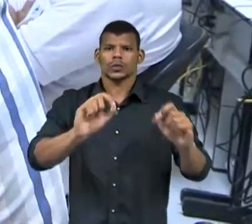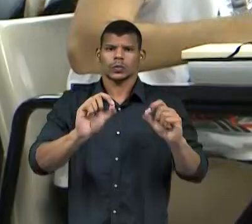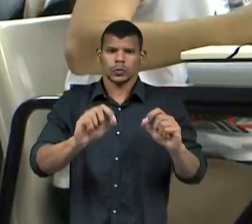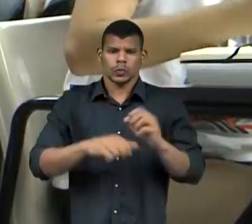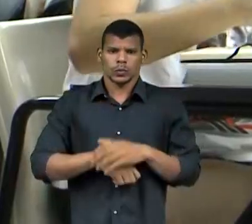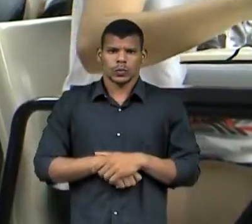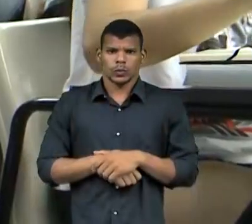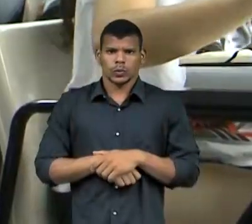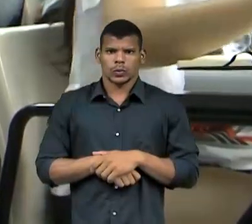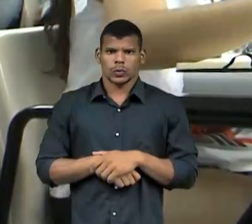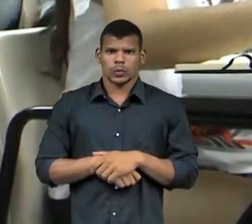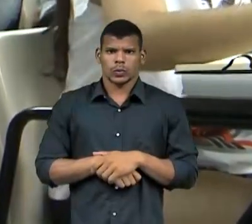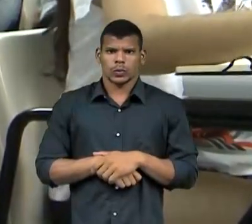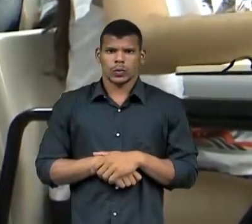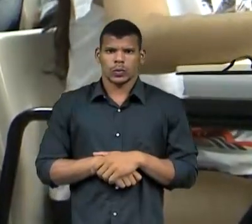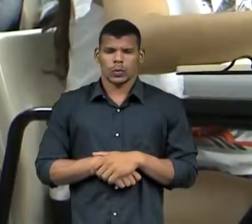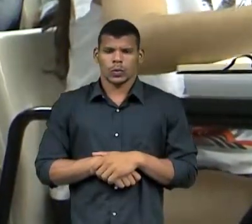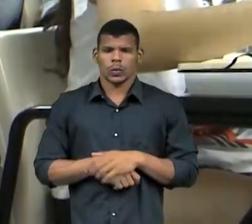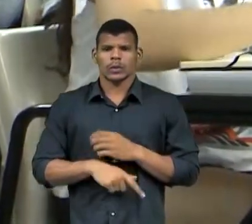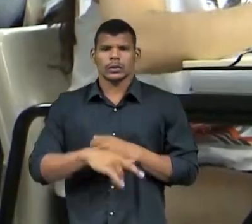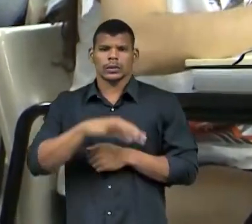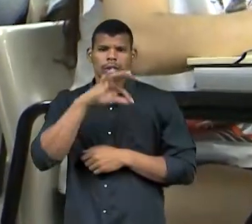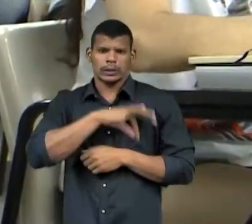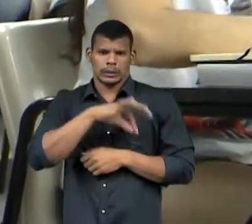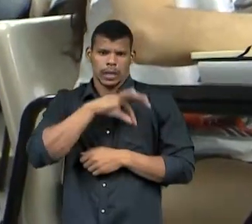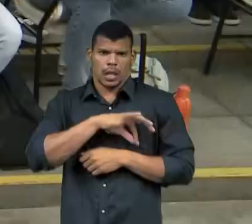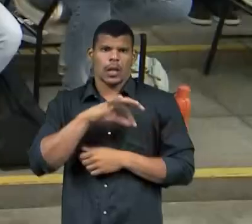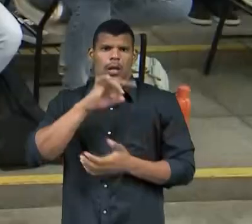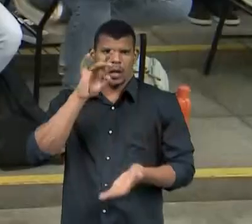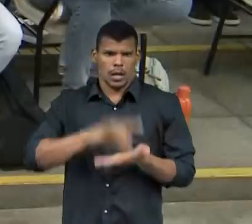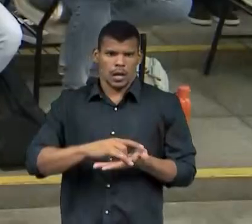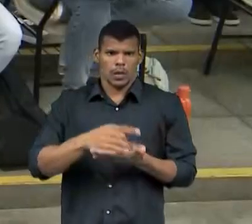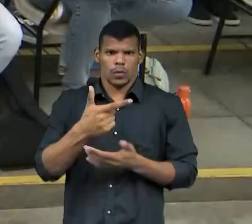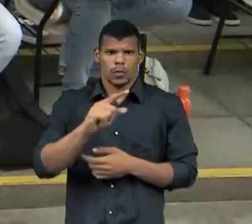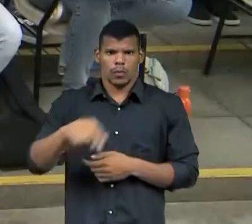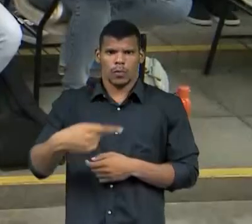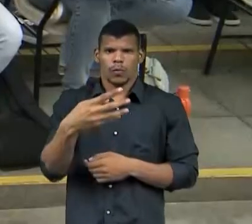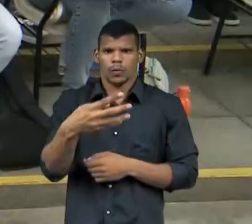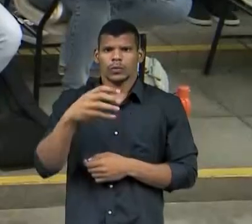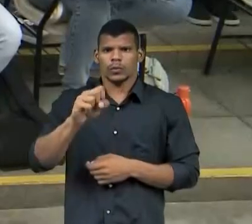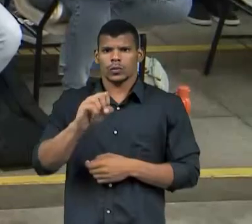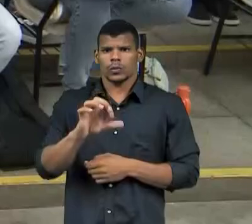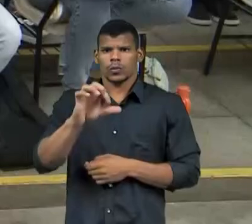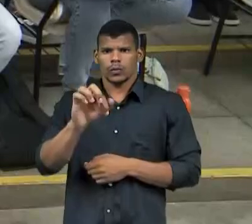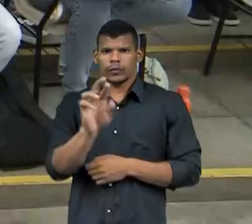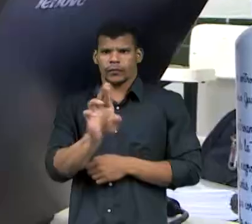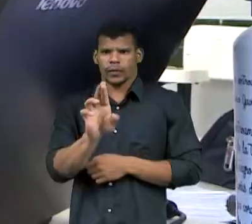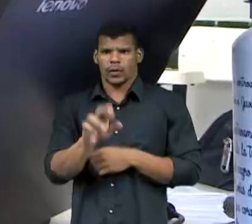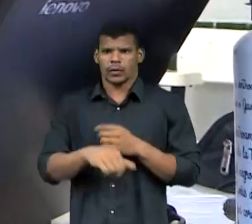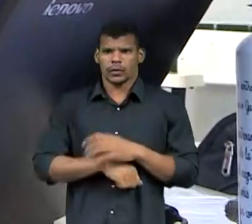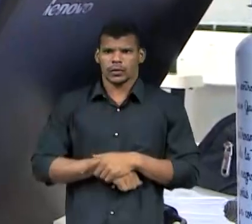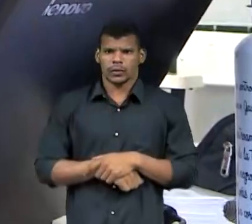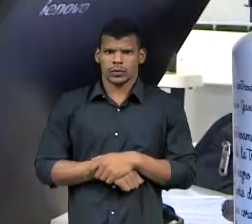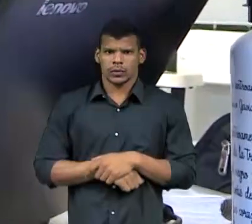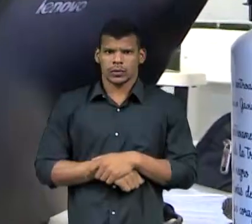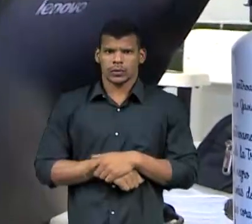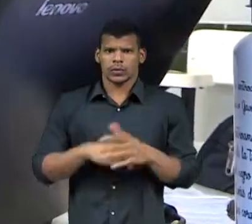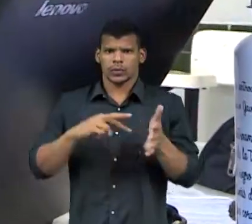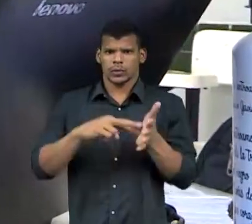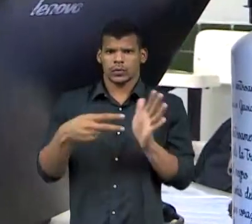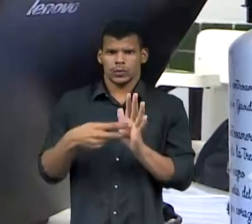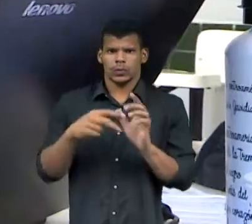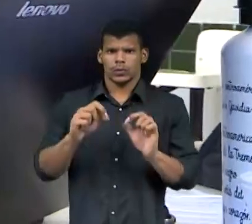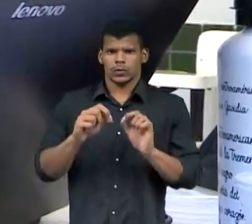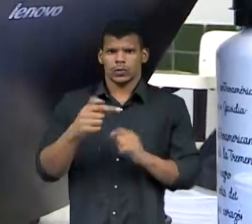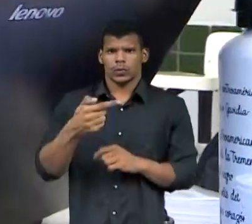do trabalhador foi de R$ 2.489, o que representa uma queda de